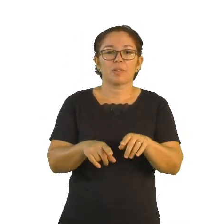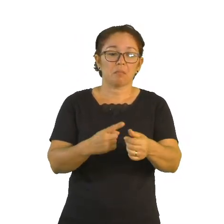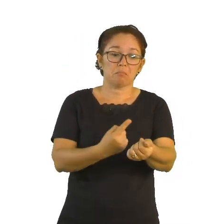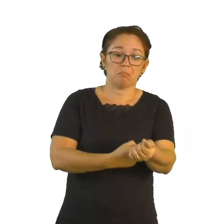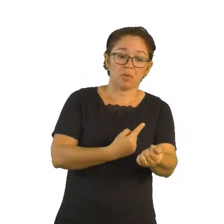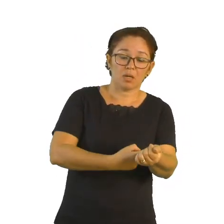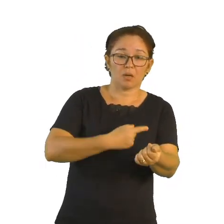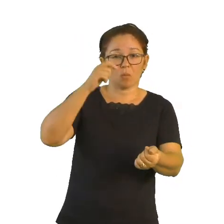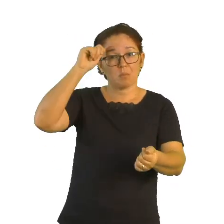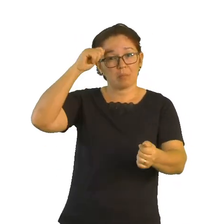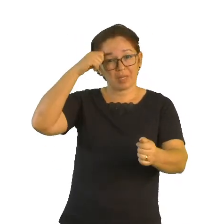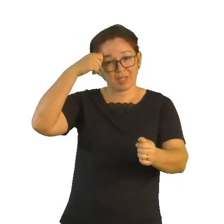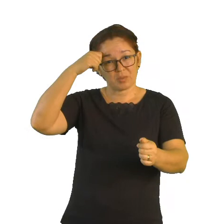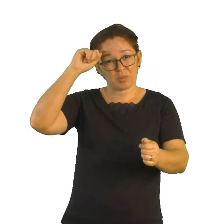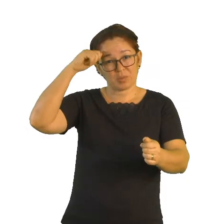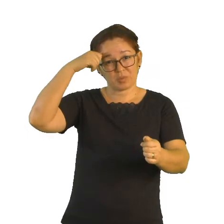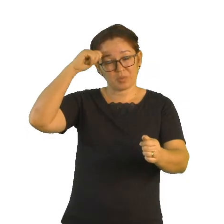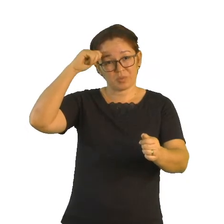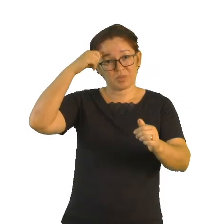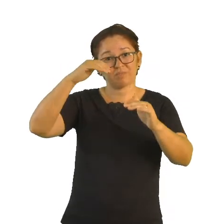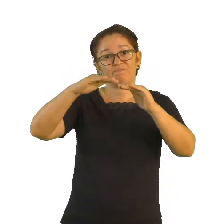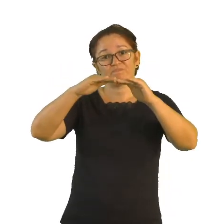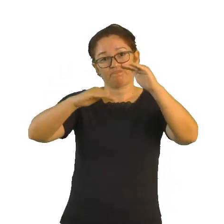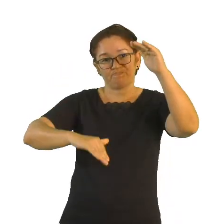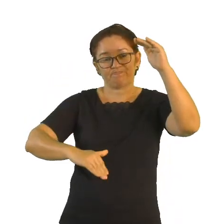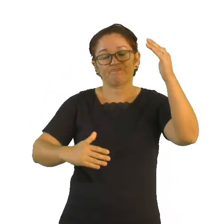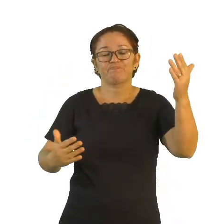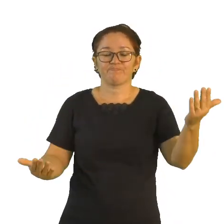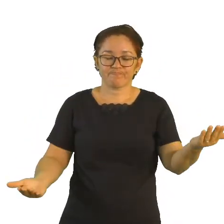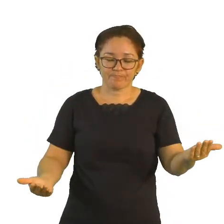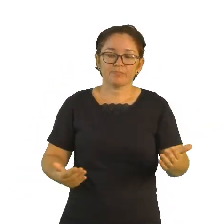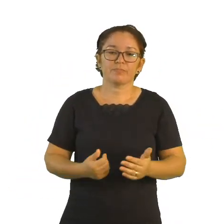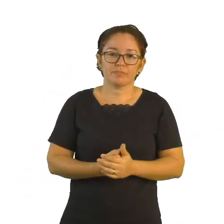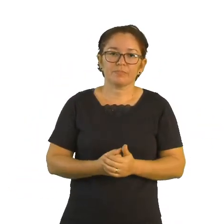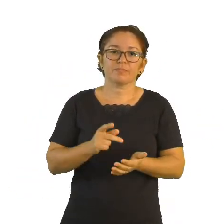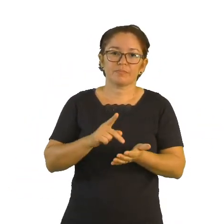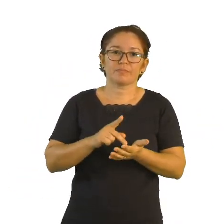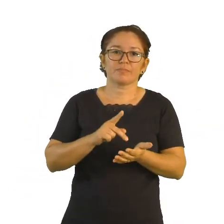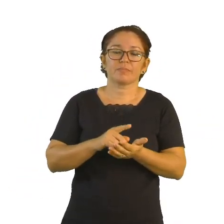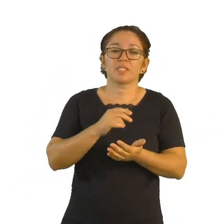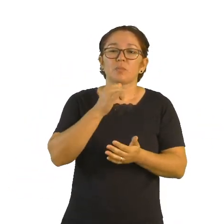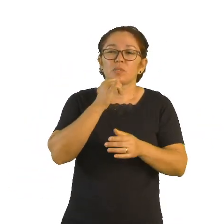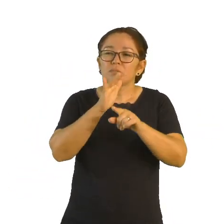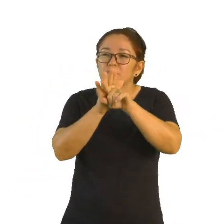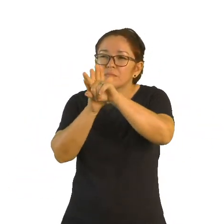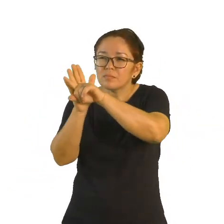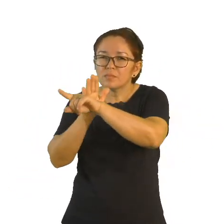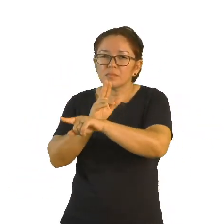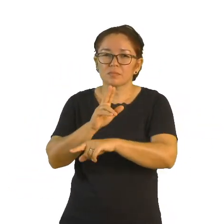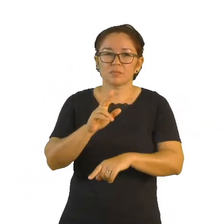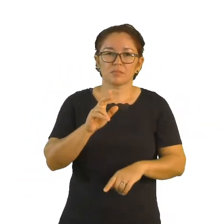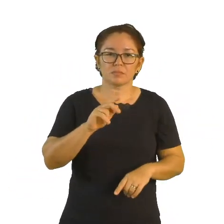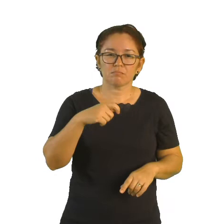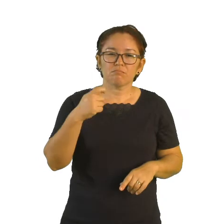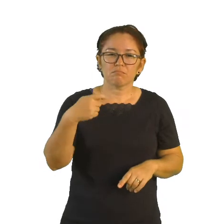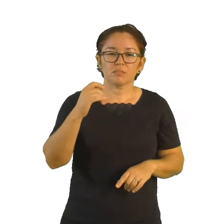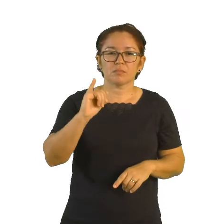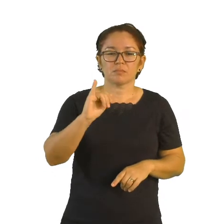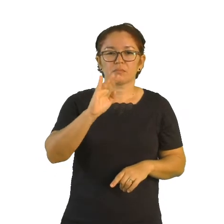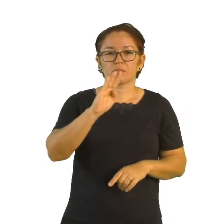dessas diferenças no Brasil. Segundo o IBGE, entre 2005